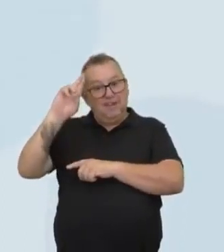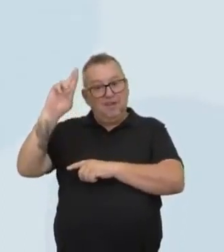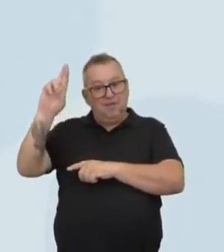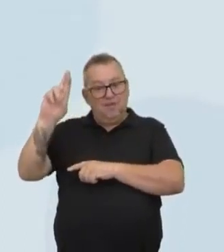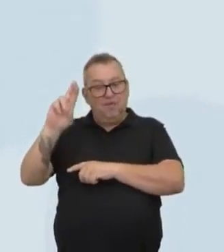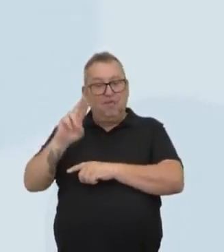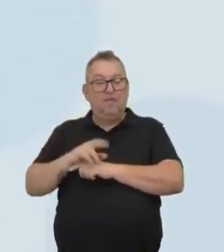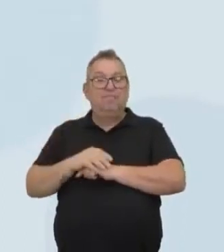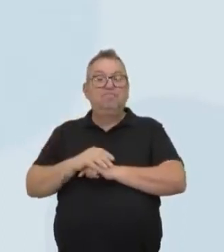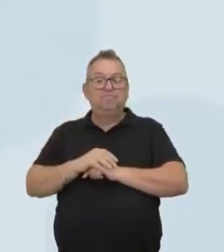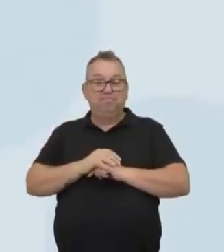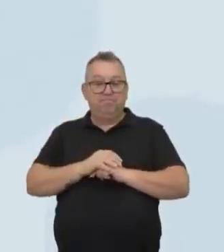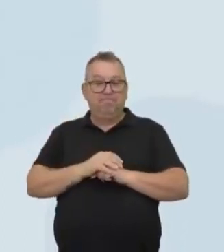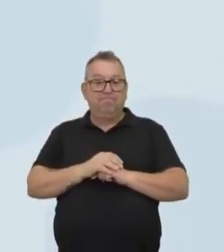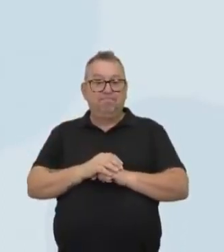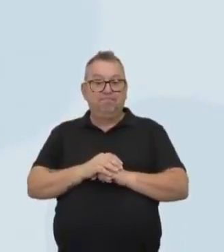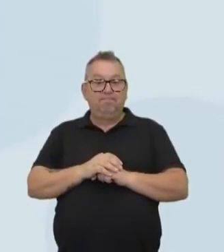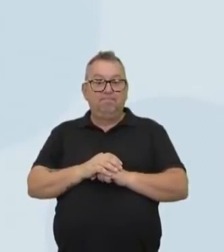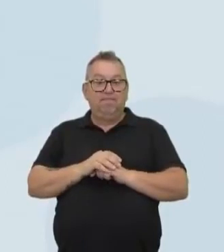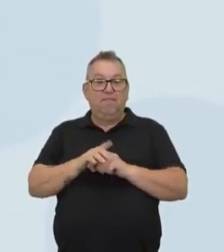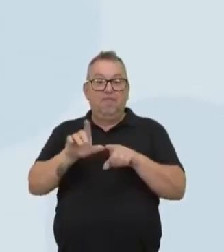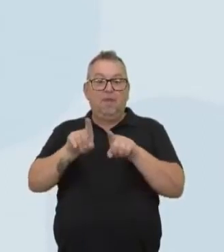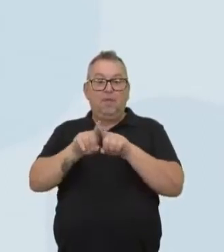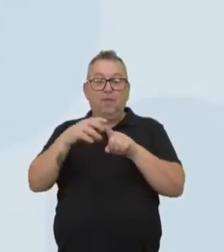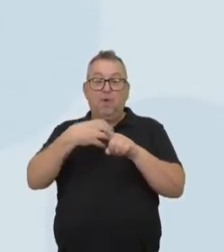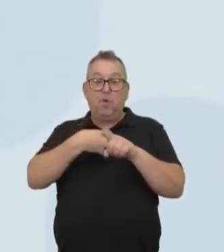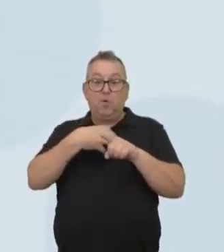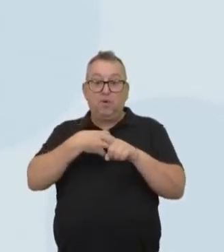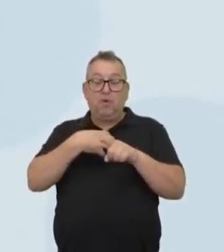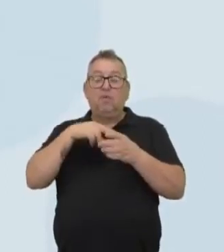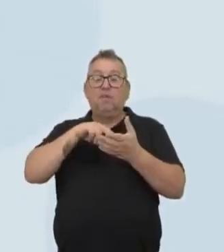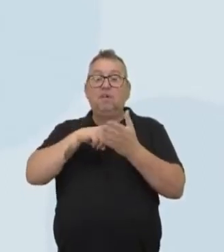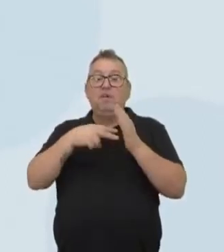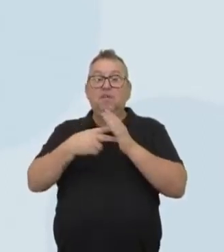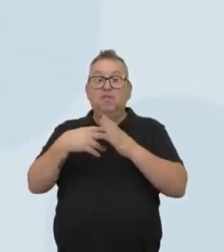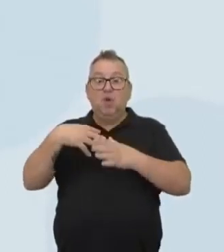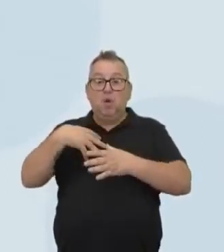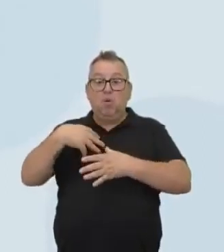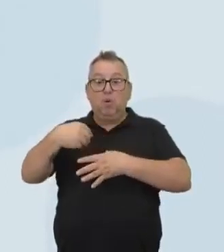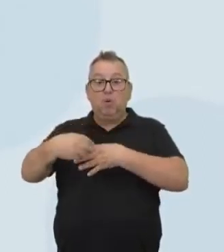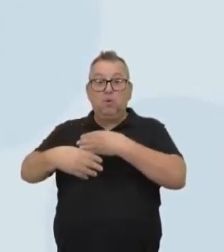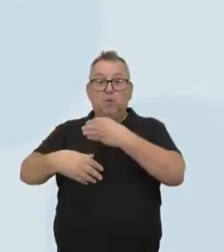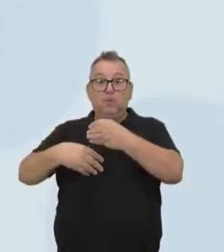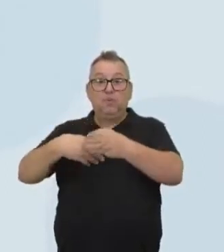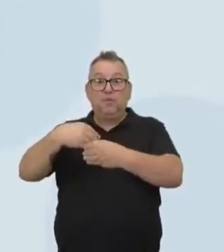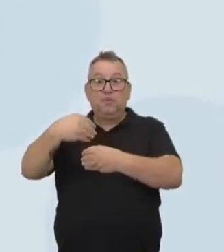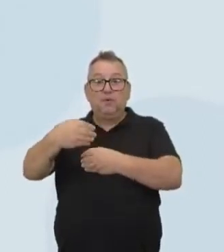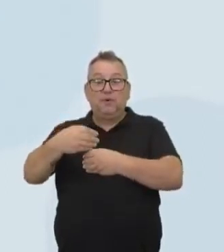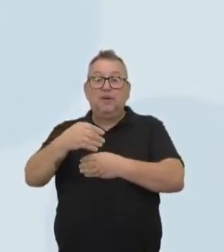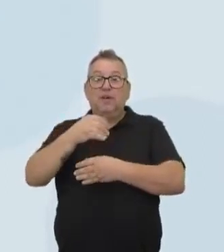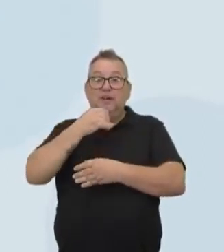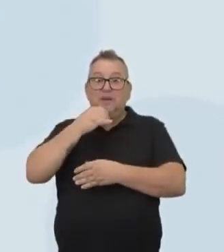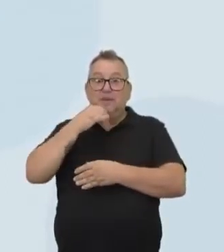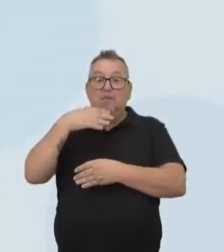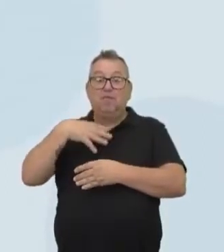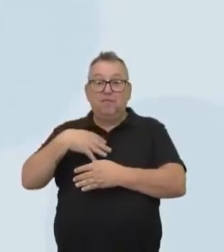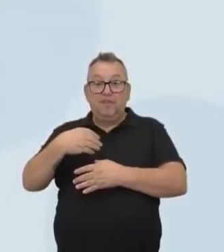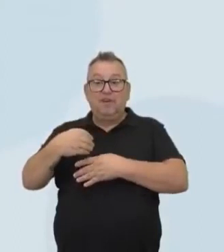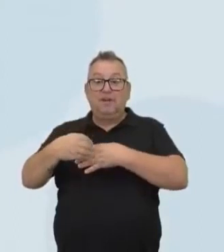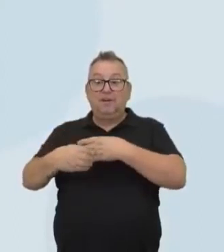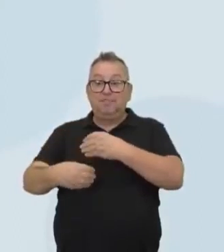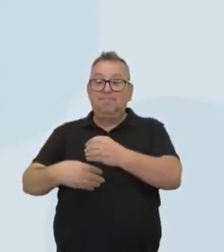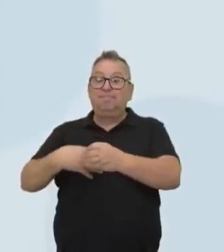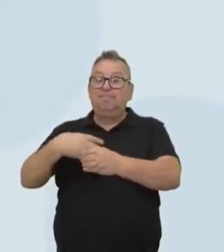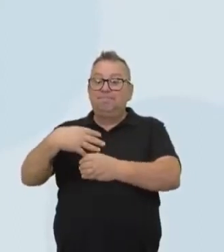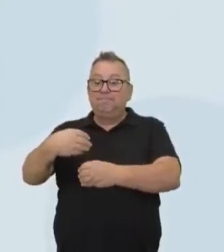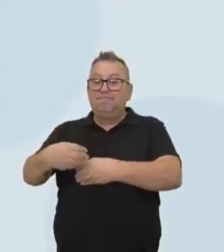senhor feudal. Era uma condição hereditária. O que significa isso, sexto ano? Significa que é uma condição que passava de pai para filho.